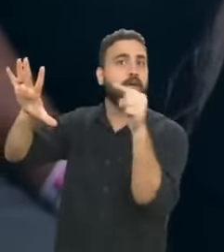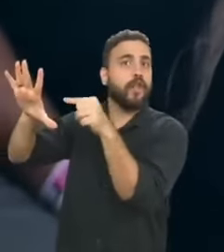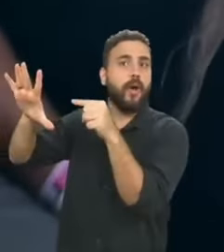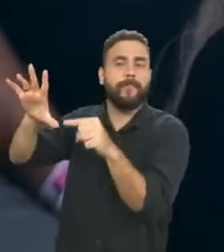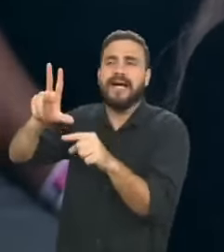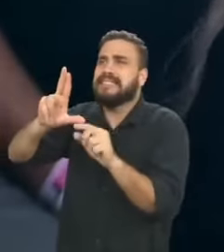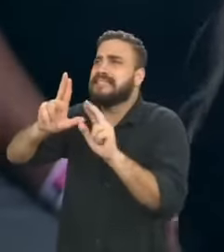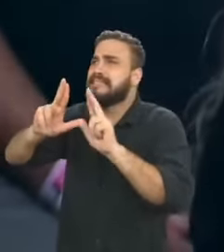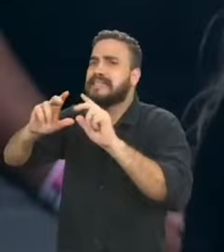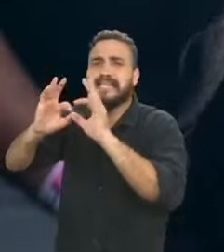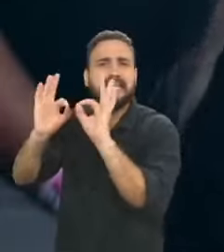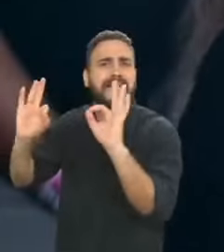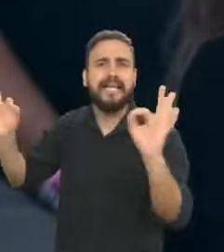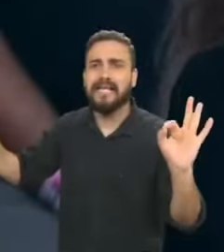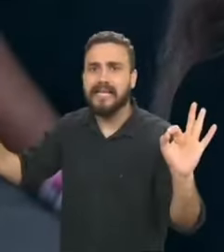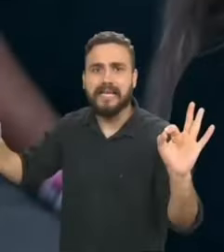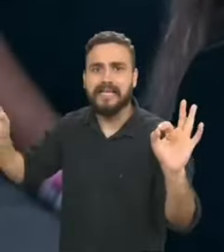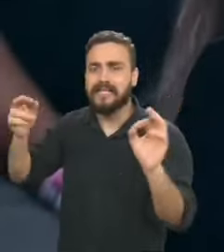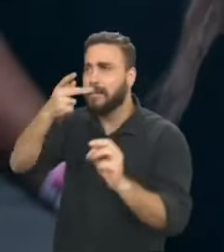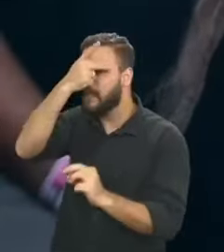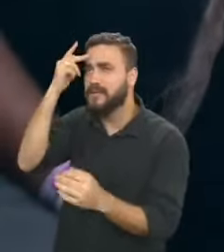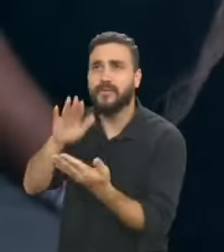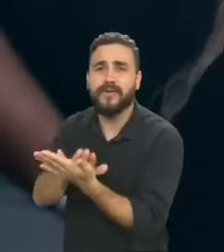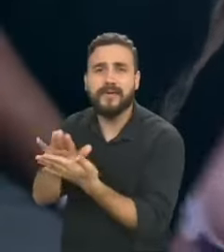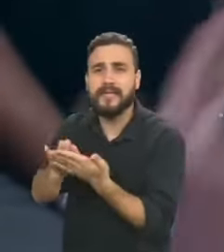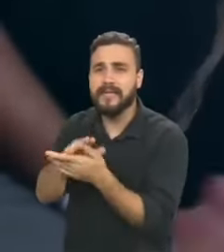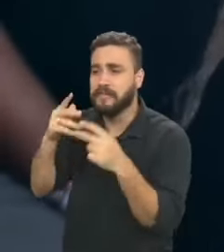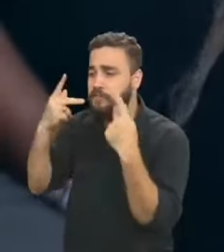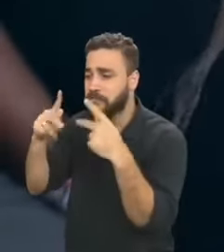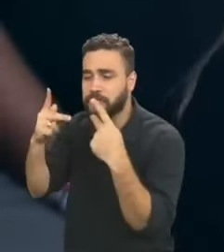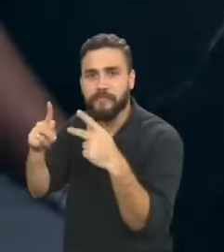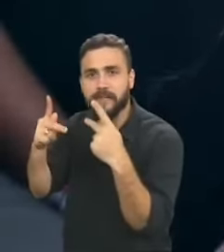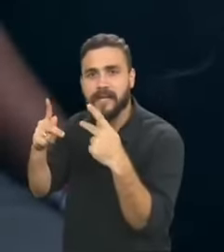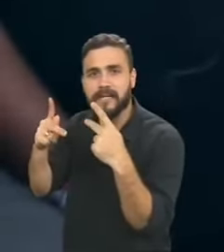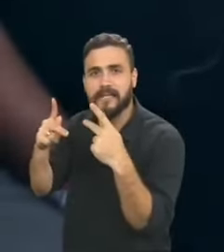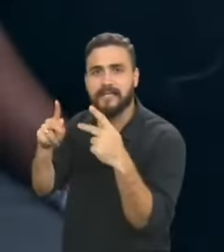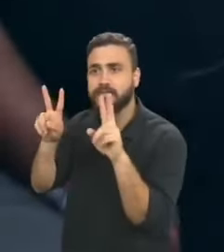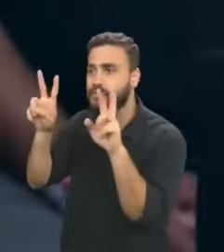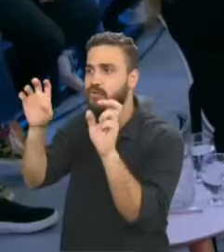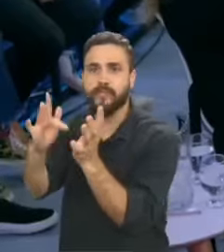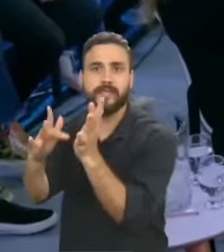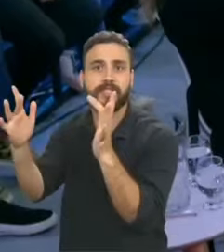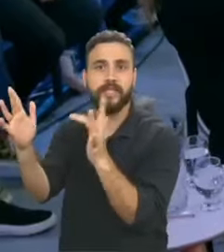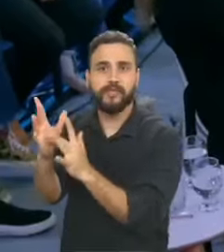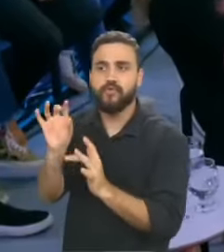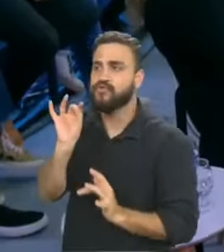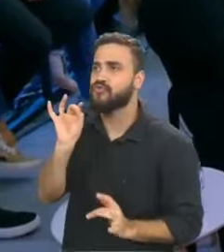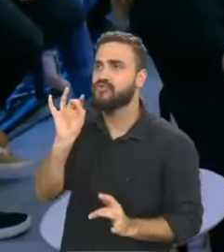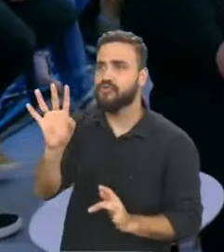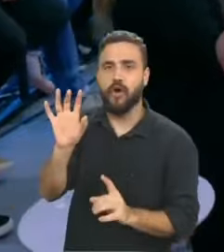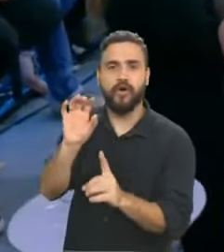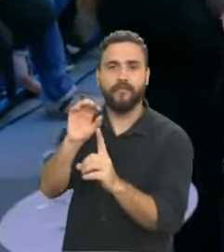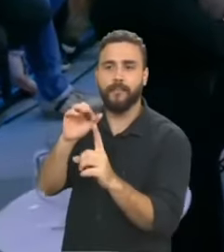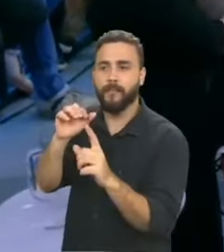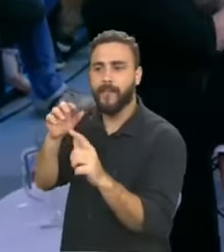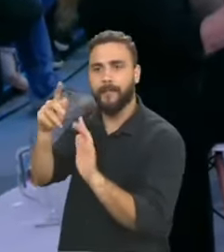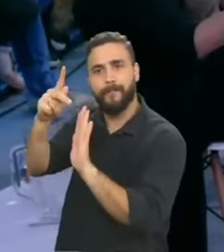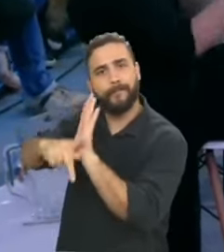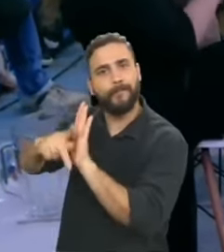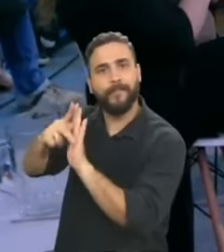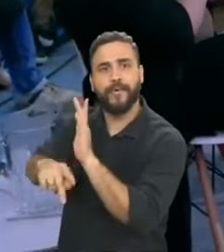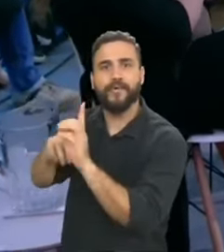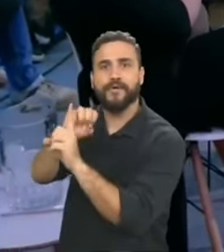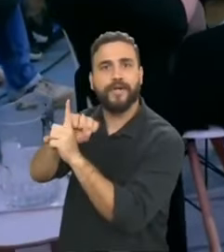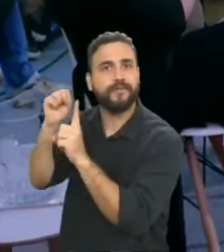leva comida, fala, não, é perigoso, não pode falar de Jesus, a gente só está alimentando. A gente então fazem coisas maravilhosas, mas não pregam